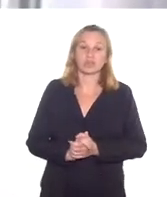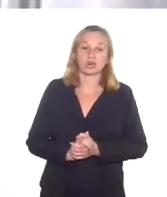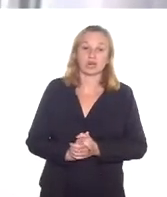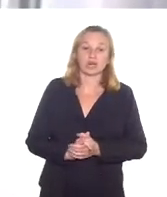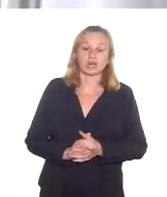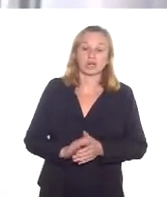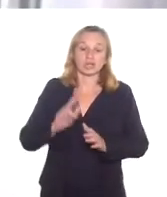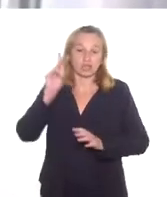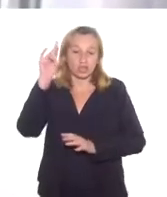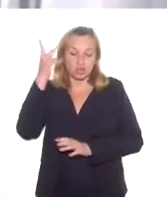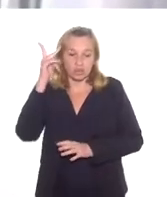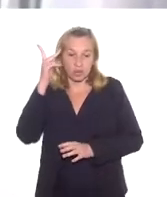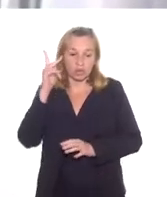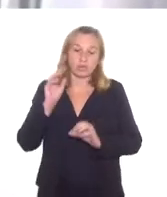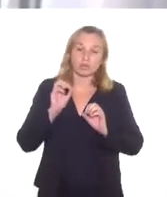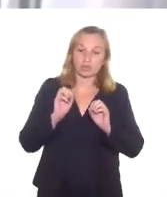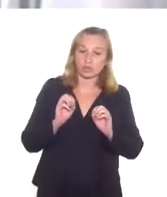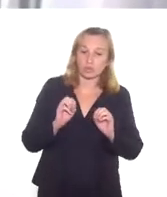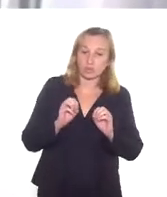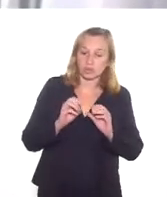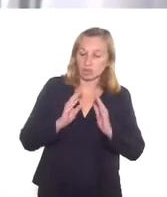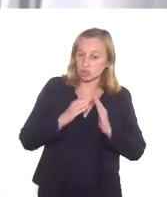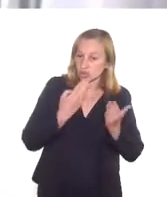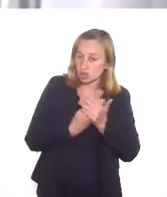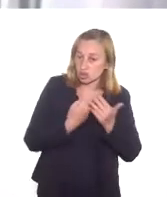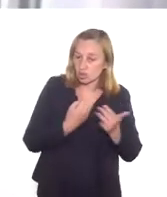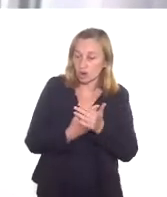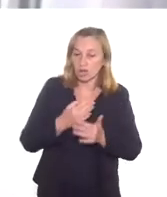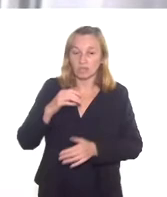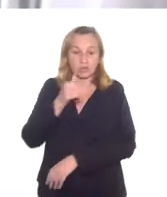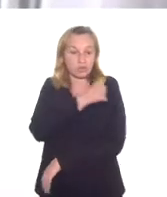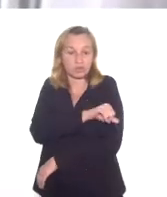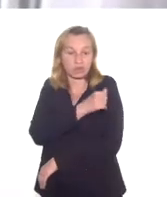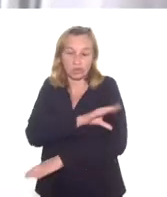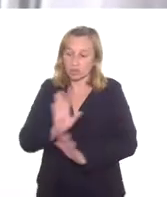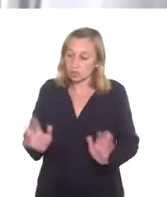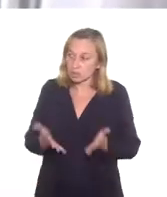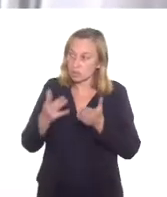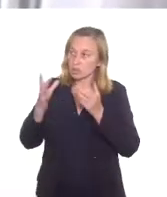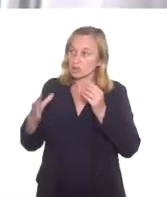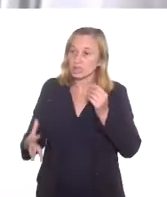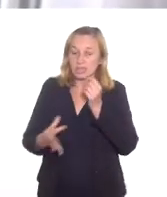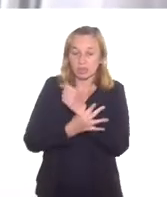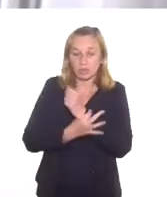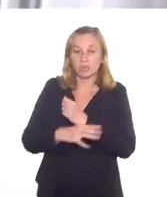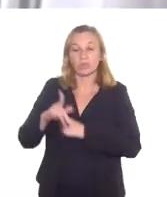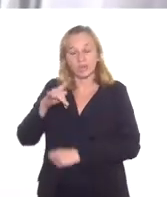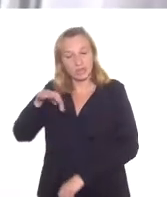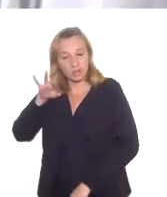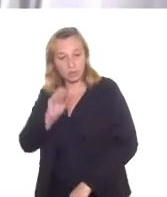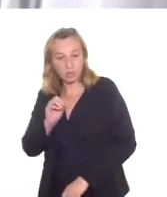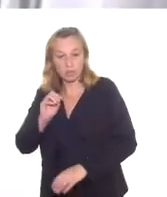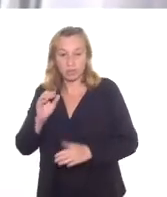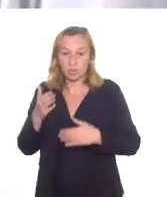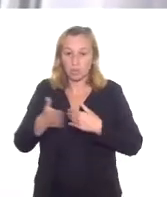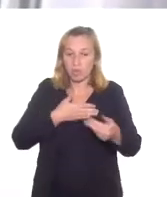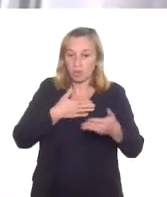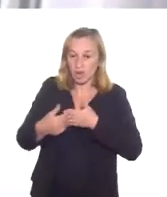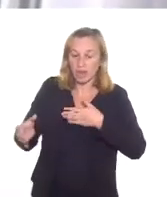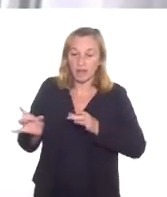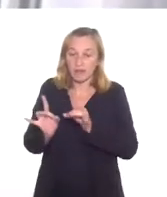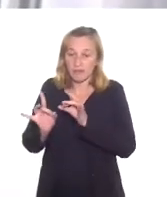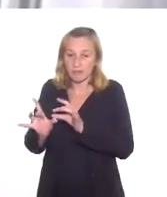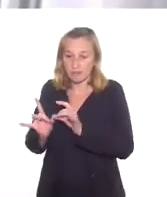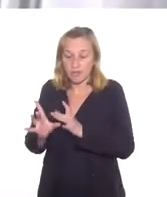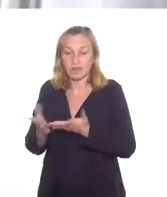da arquitetura escolar do Rio de Janeiro, e, além disso, é uma iniciativa que protege esse patrimônio de qualquer investida